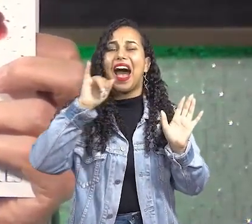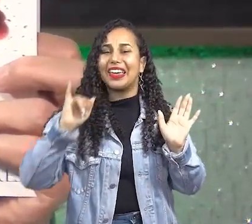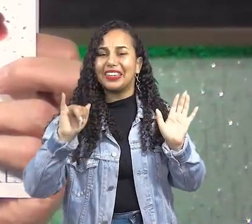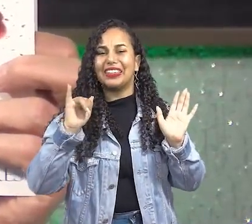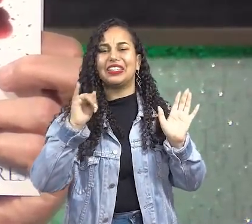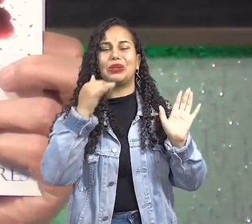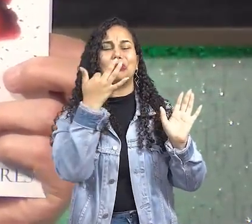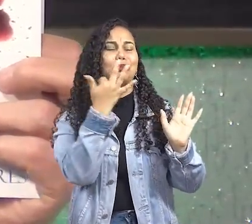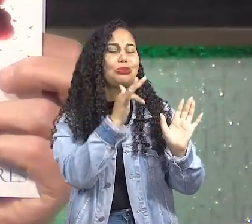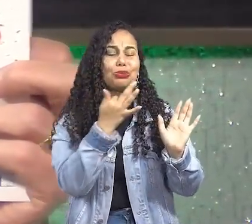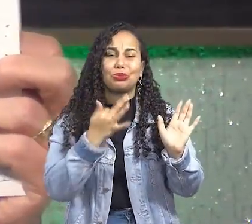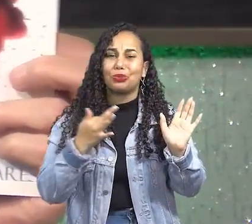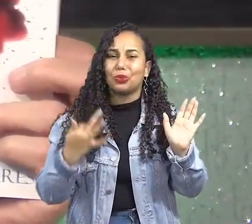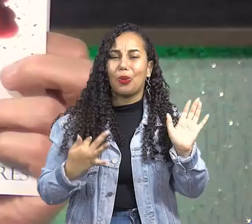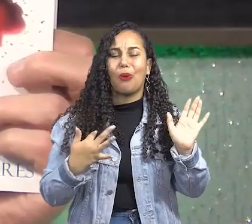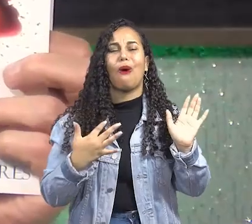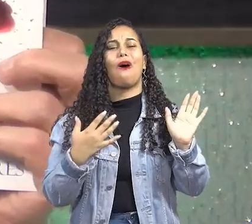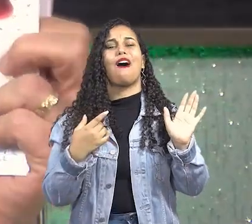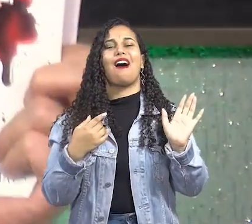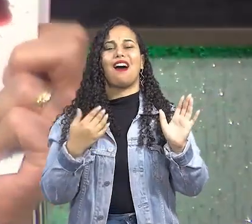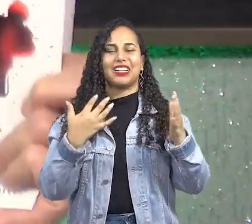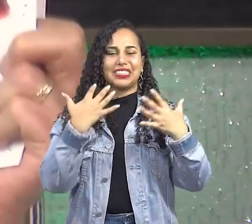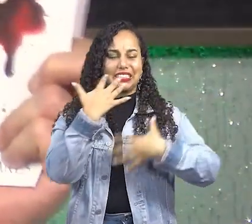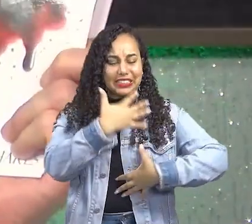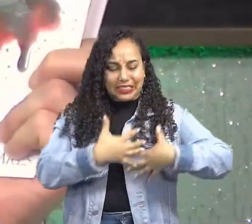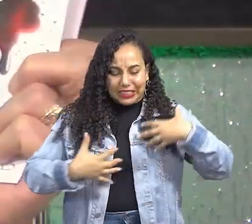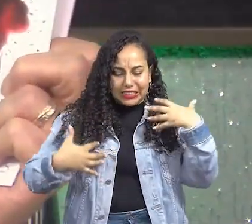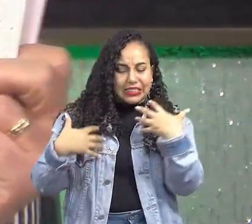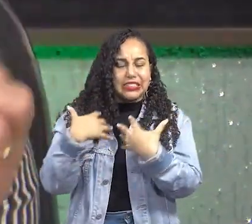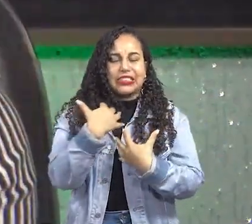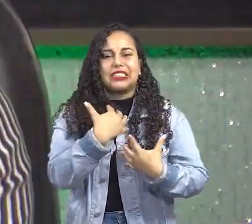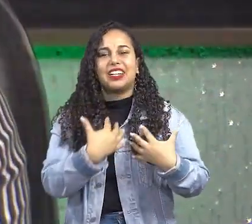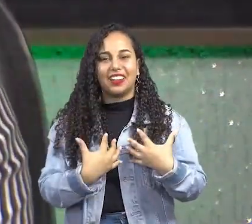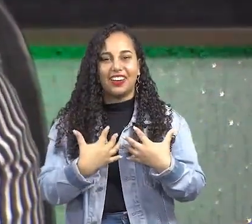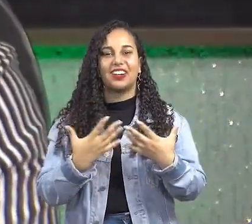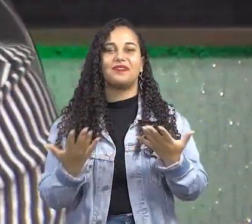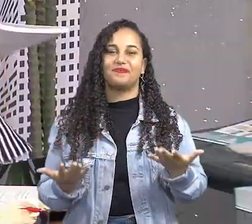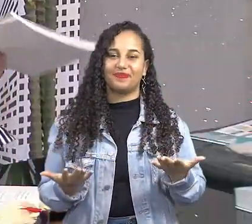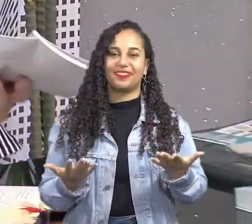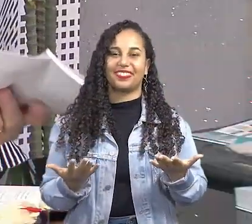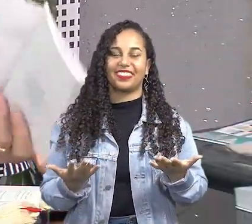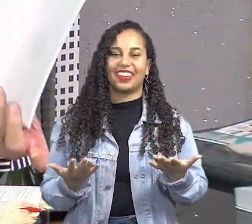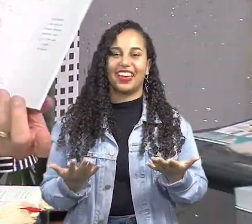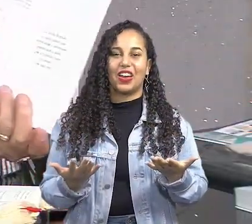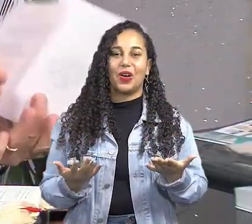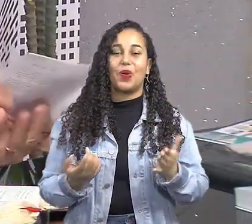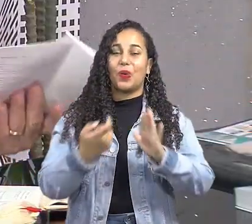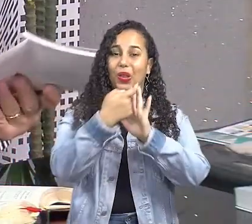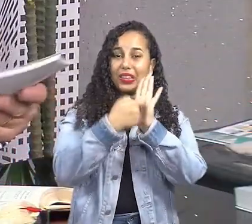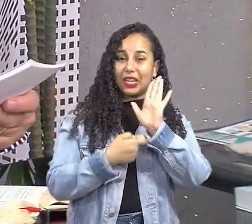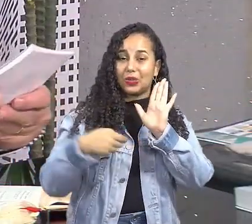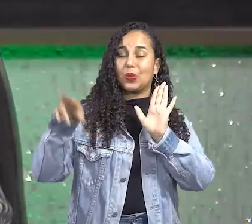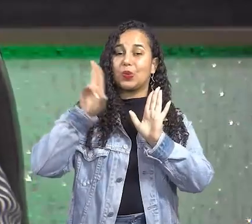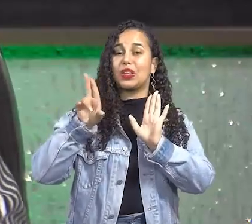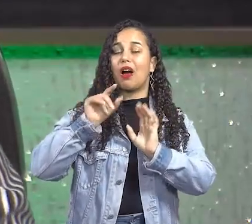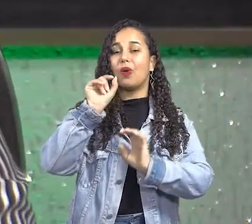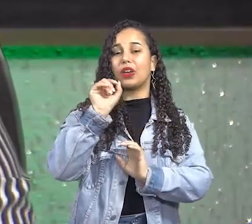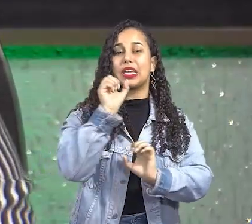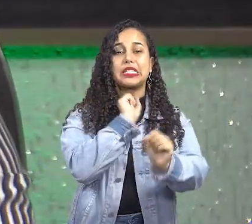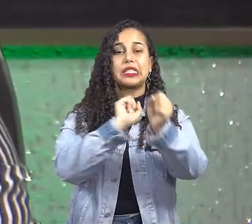Ai, que aflição! Que coisa boa a gente falar, né? O texto que eu vou usar é o